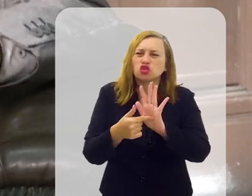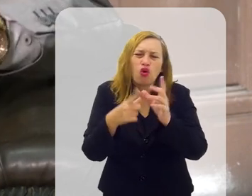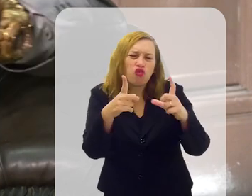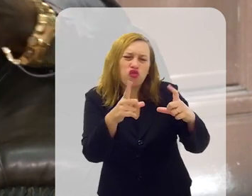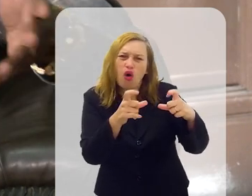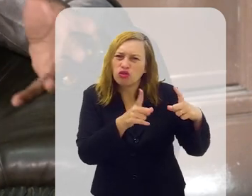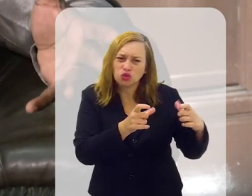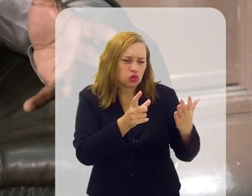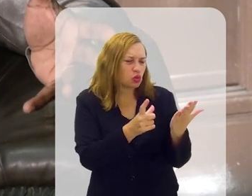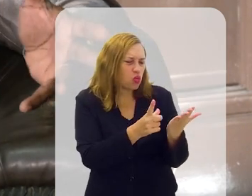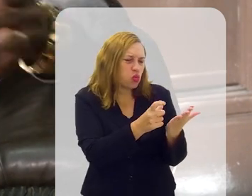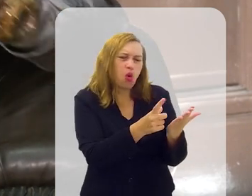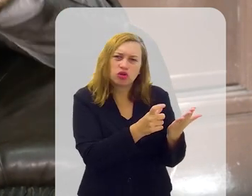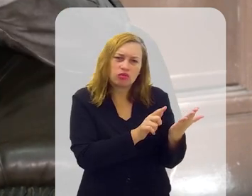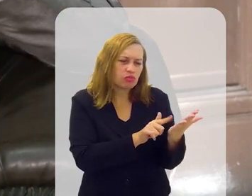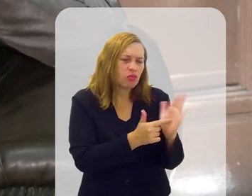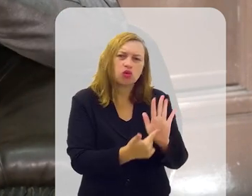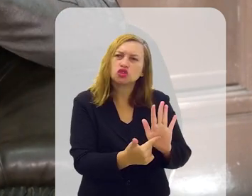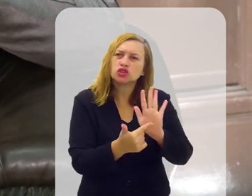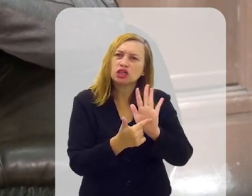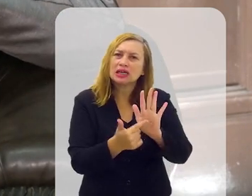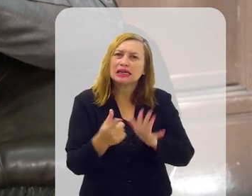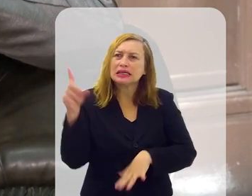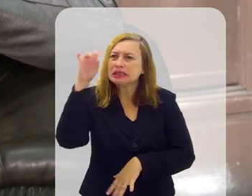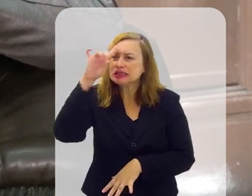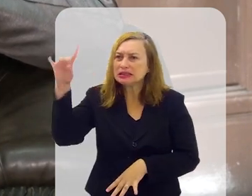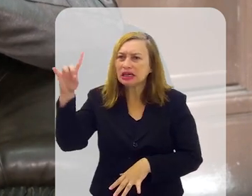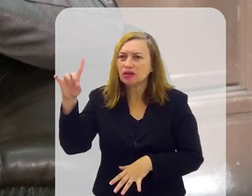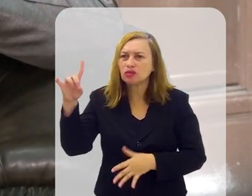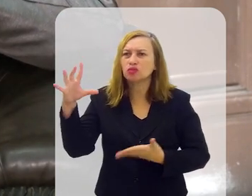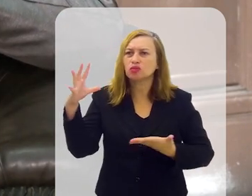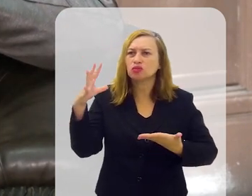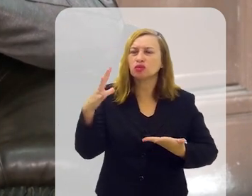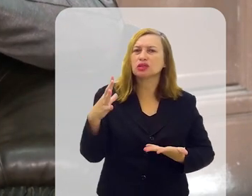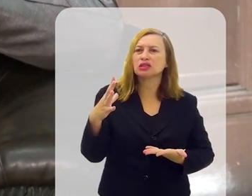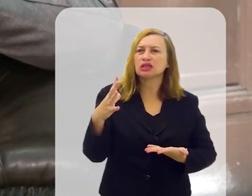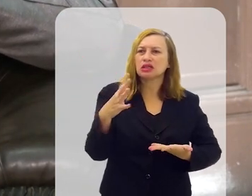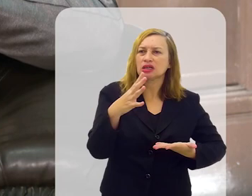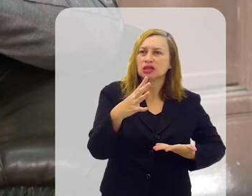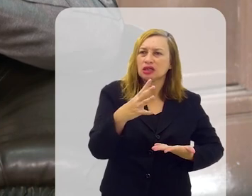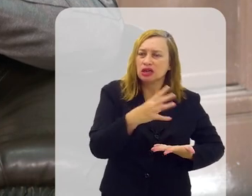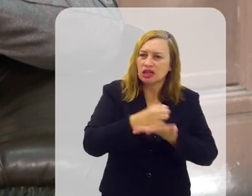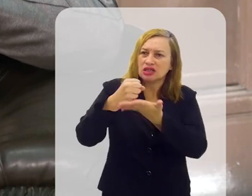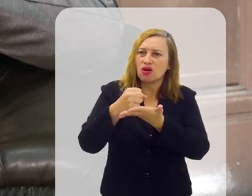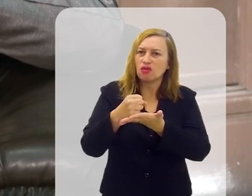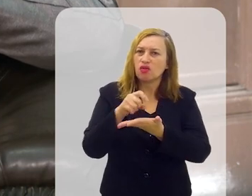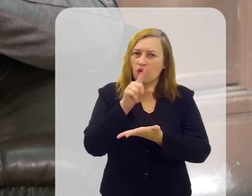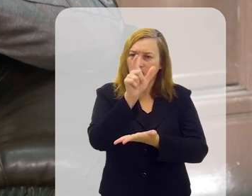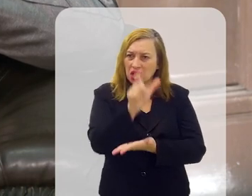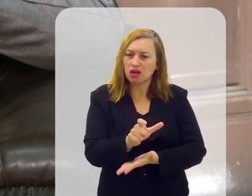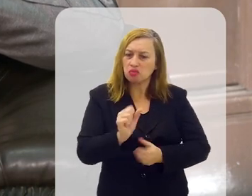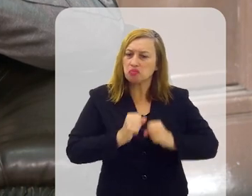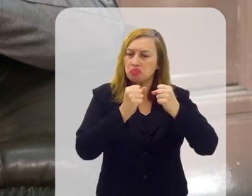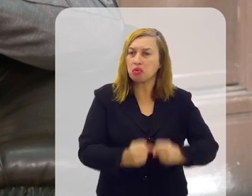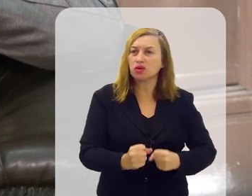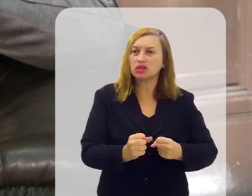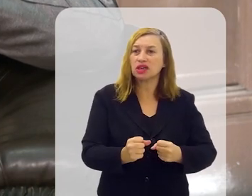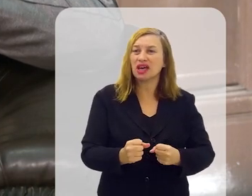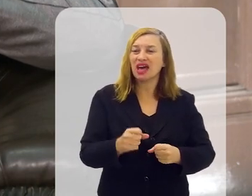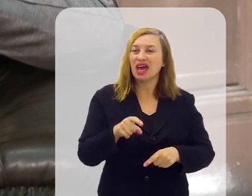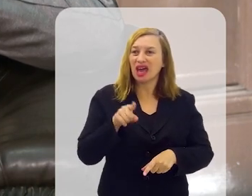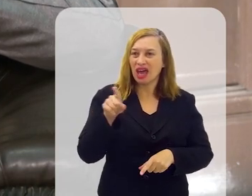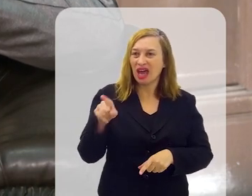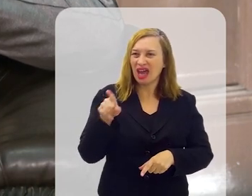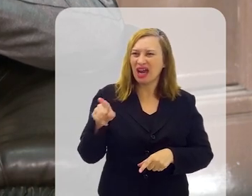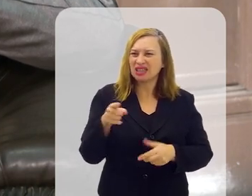que me mostrou fotos, né? Me mostrou que Deus resgatou a vida dela de uma forma muito